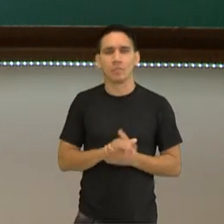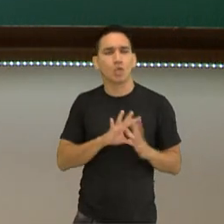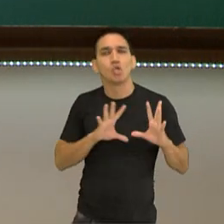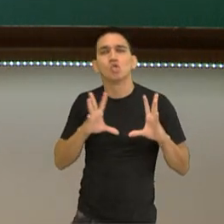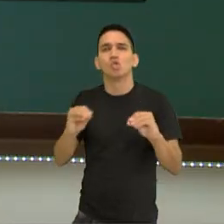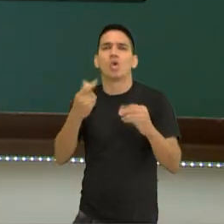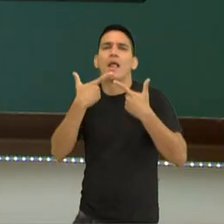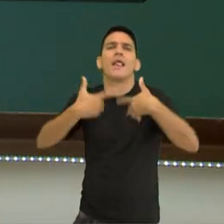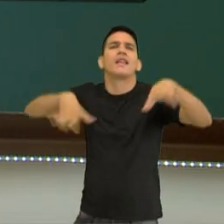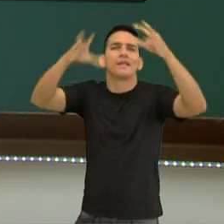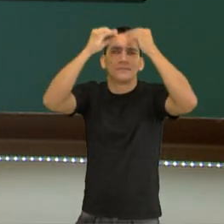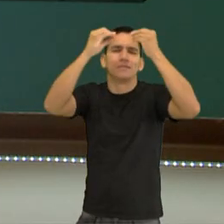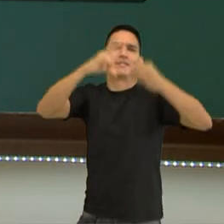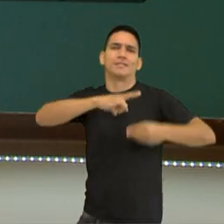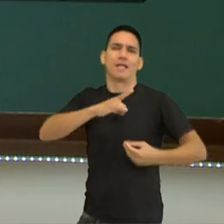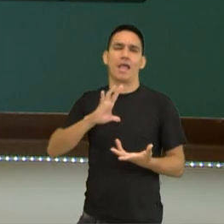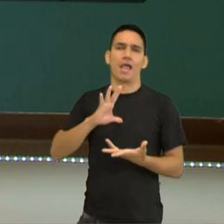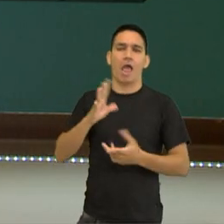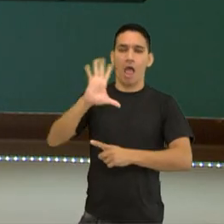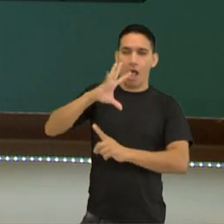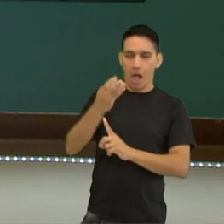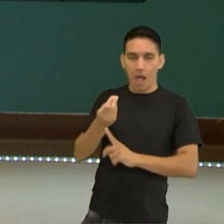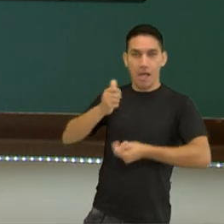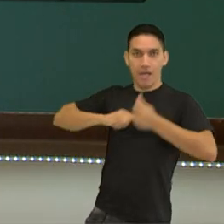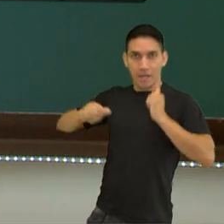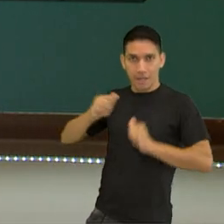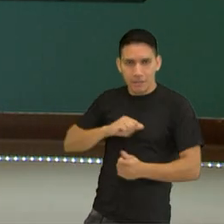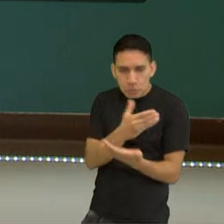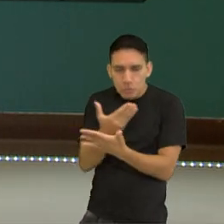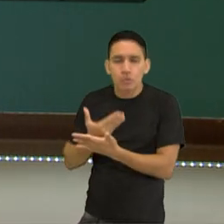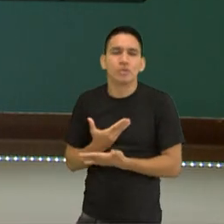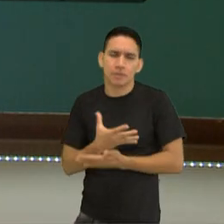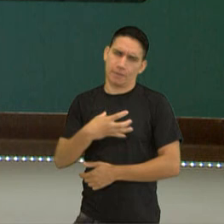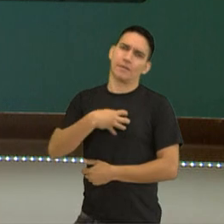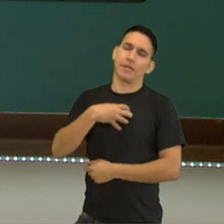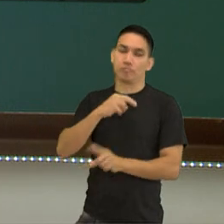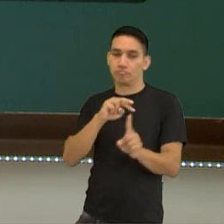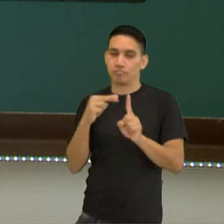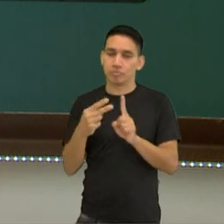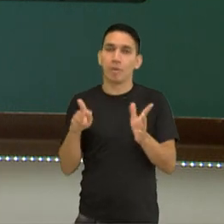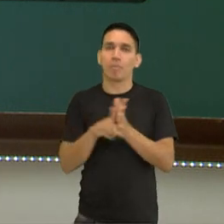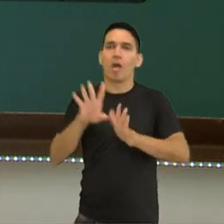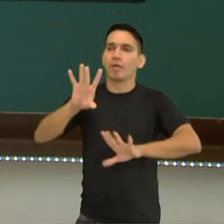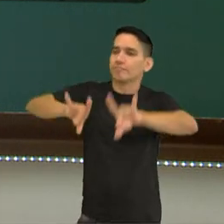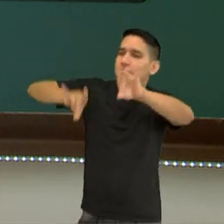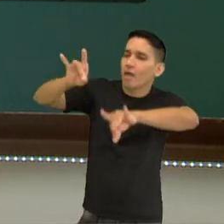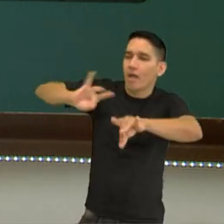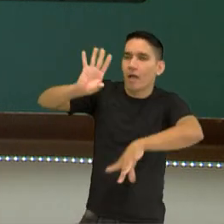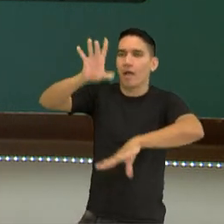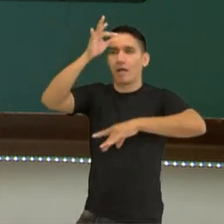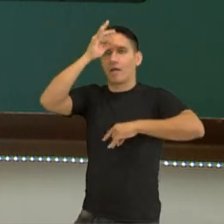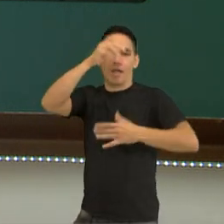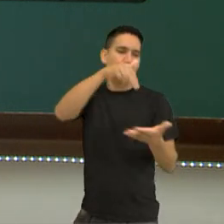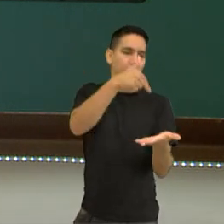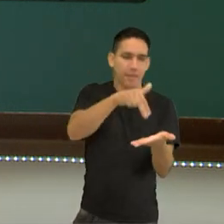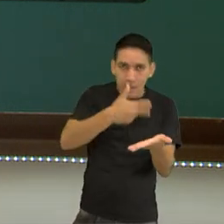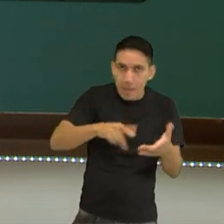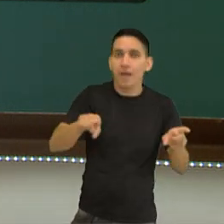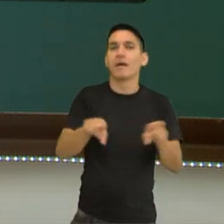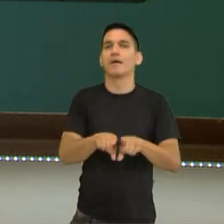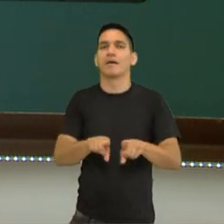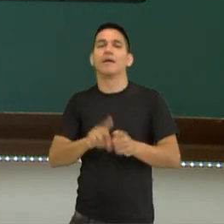as linguagens artísticas que a gente estuda, ela passa na concepção. Então, a parte do teatro, a parte de dança, a